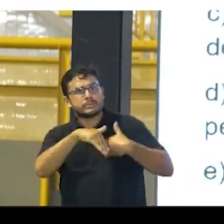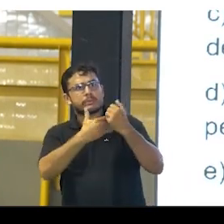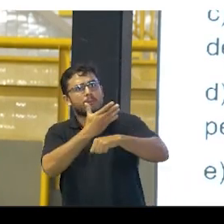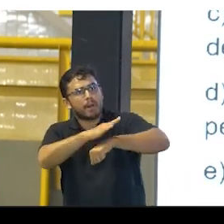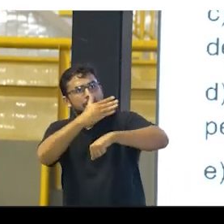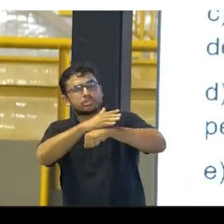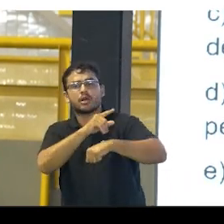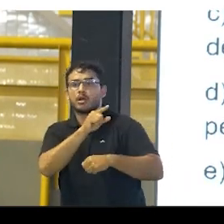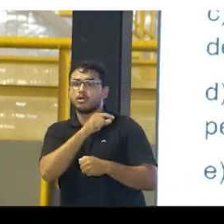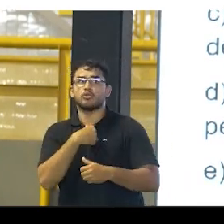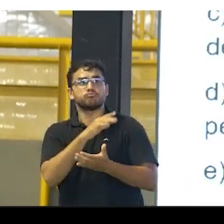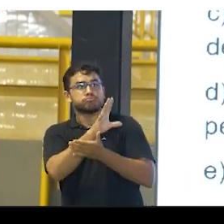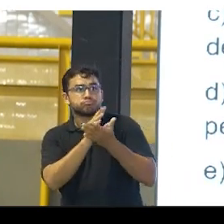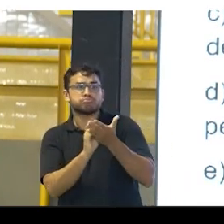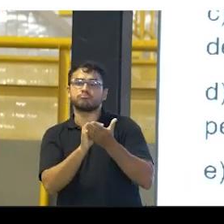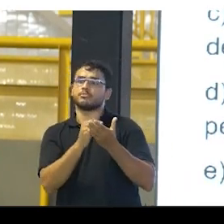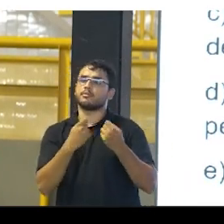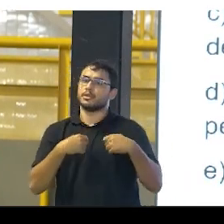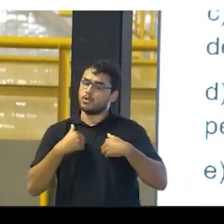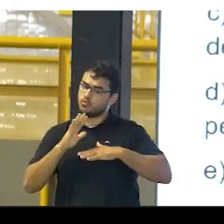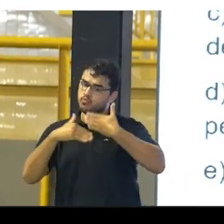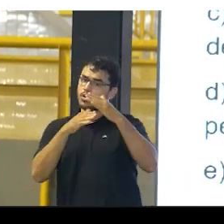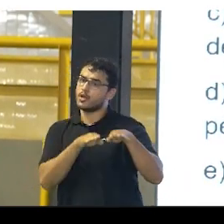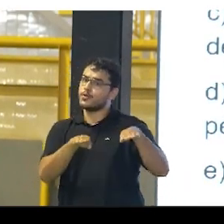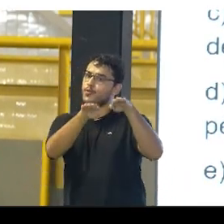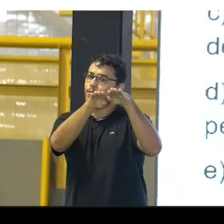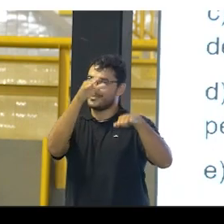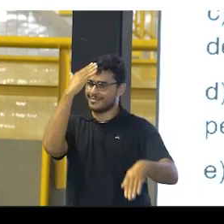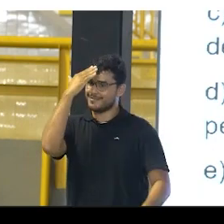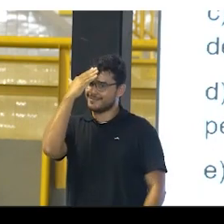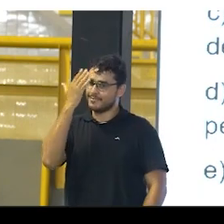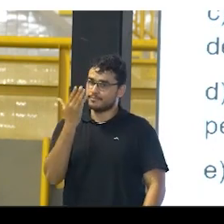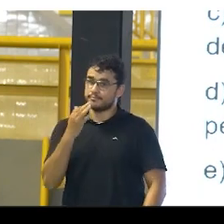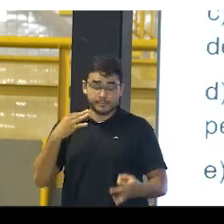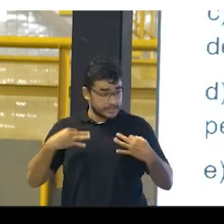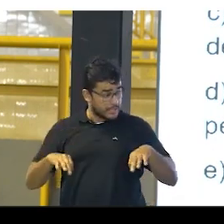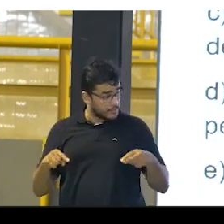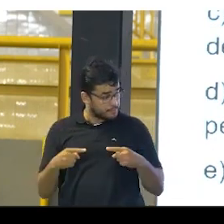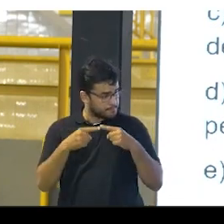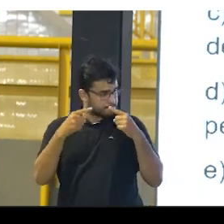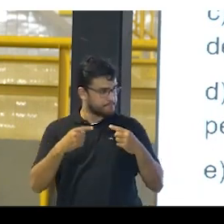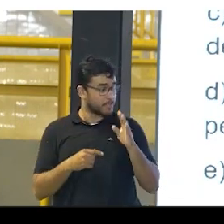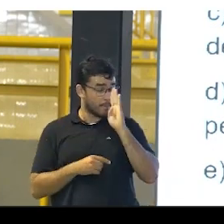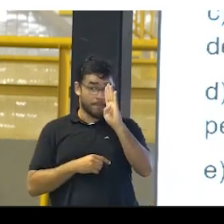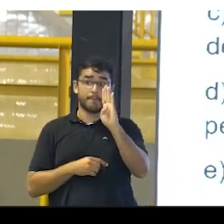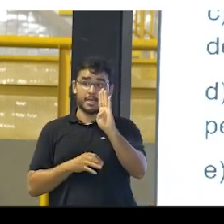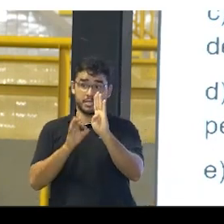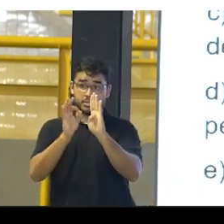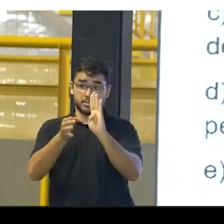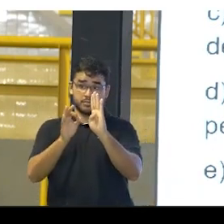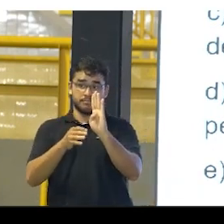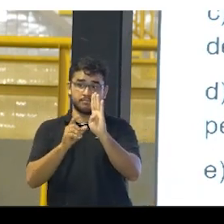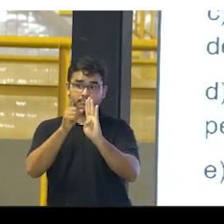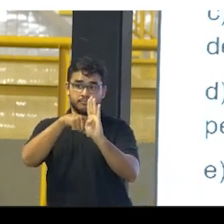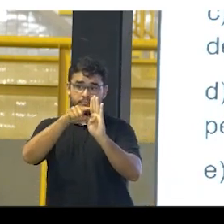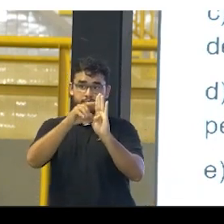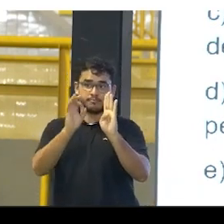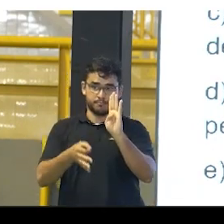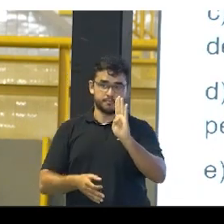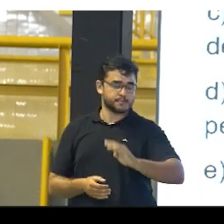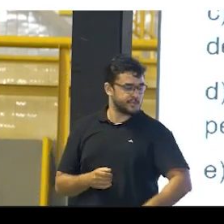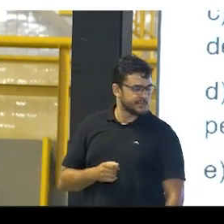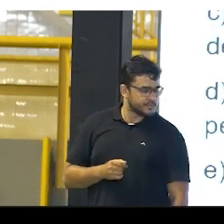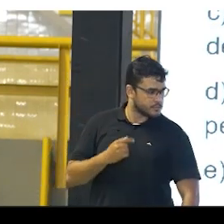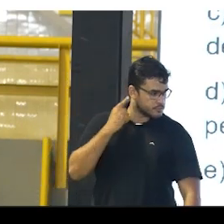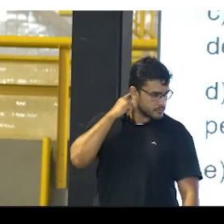eu. Mas a letra B de bola é o que deve ser marcado. Desenvolvimento dos transportes, consequentemente aumento do consumo de energia. Meu